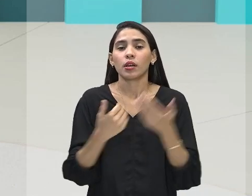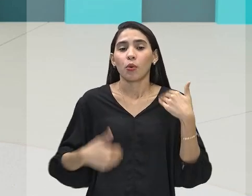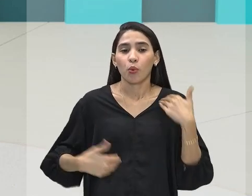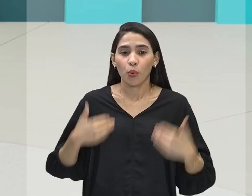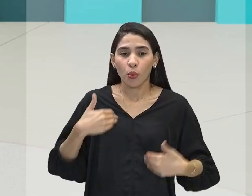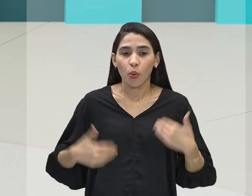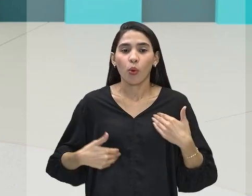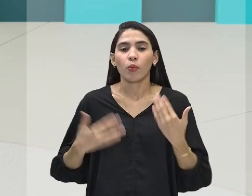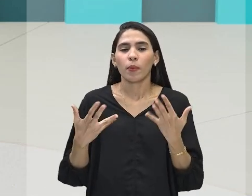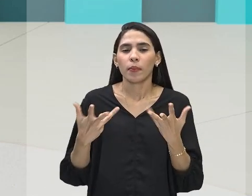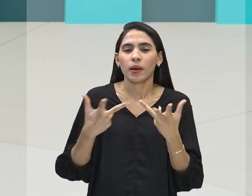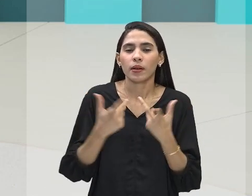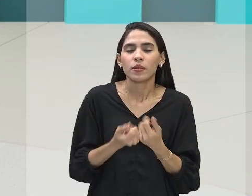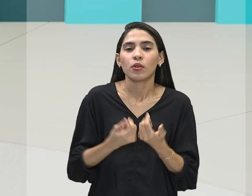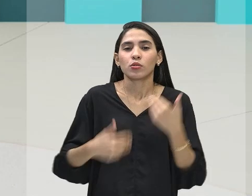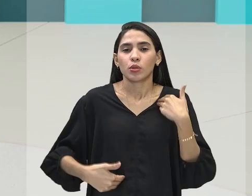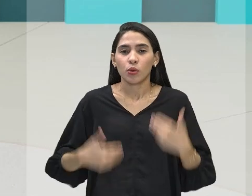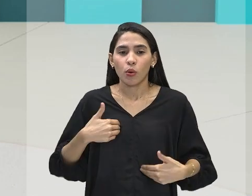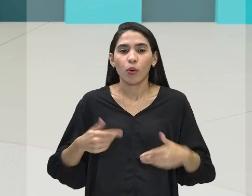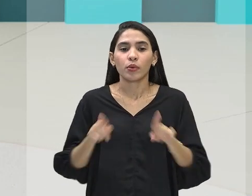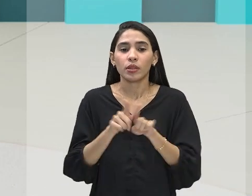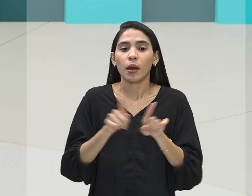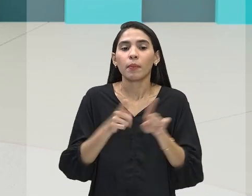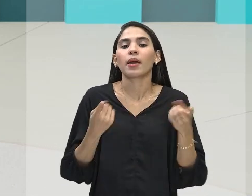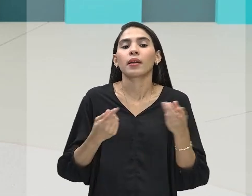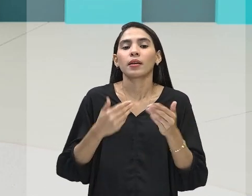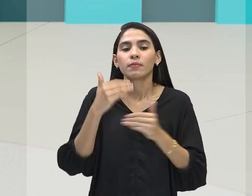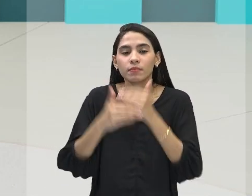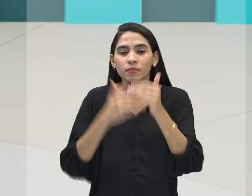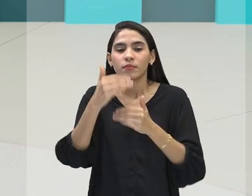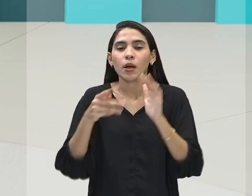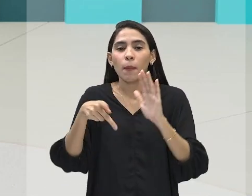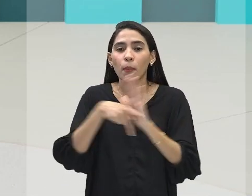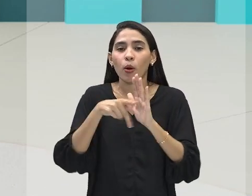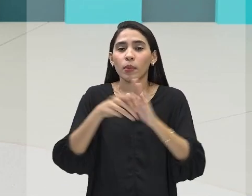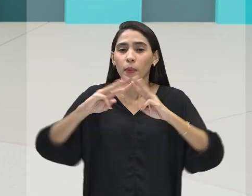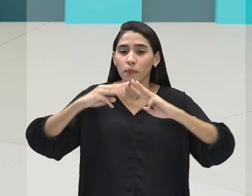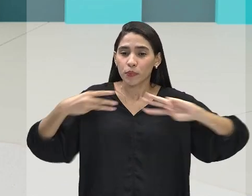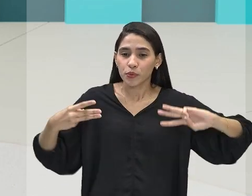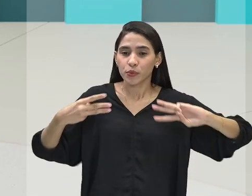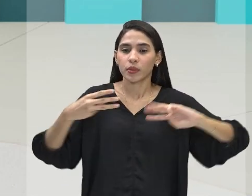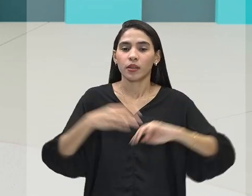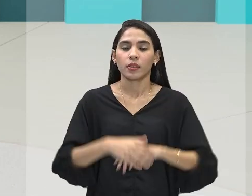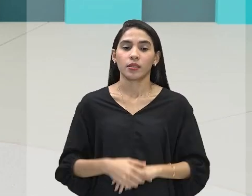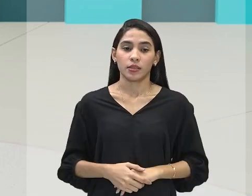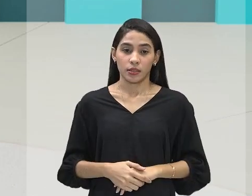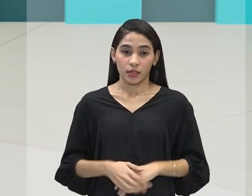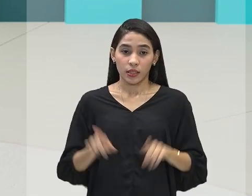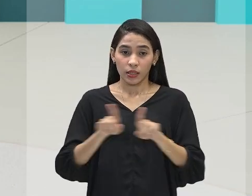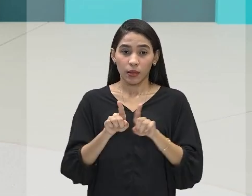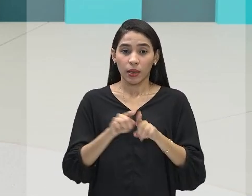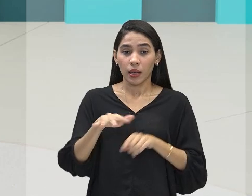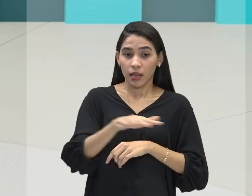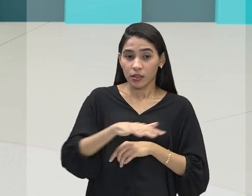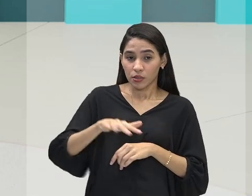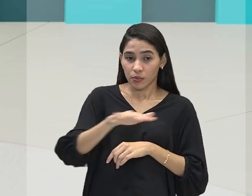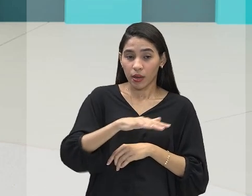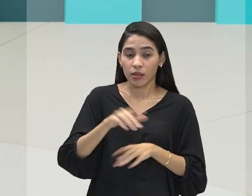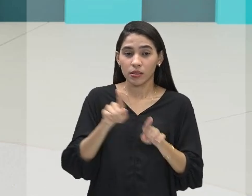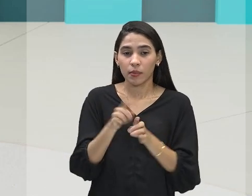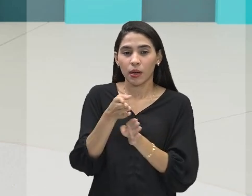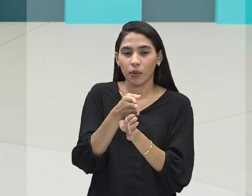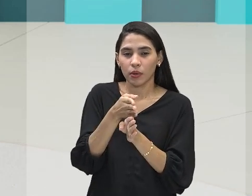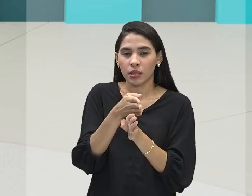aí maravilhosos para o nosso corpo, como o desenvolvimento da força muscular, a noção espaço-temporal, né, a